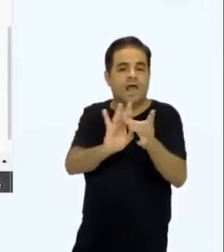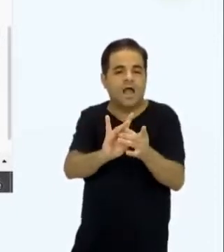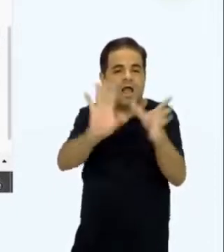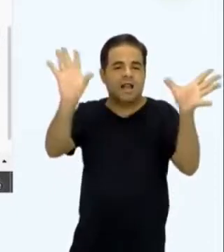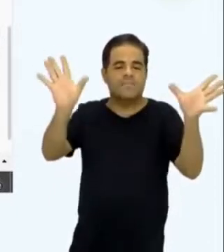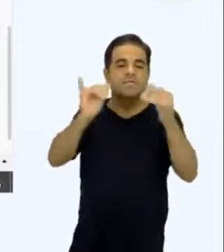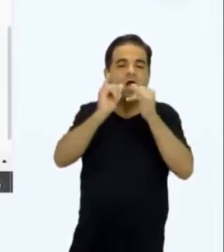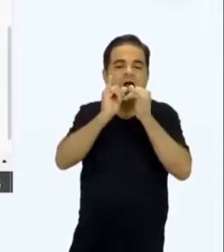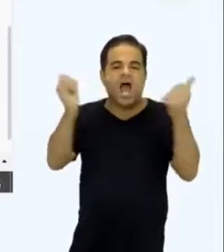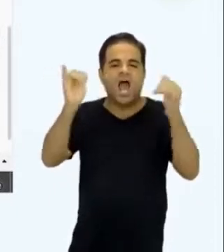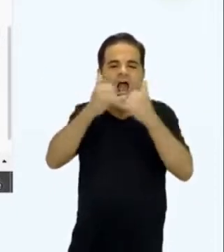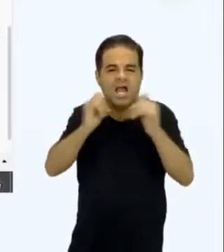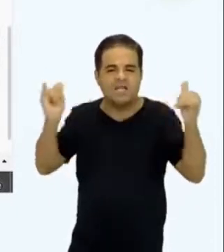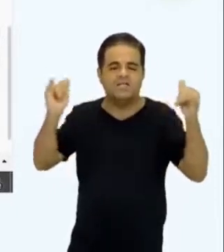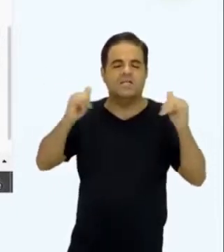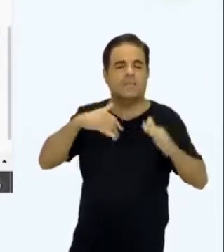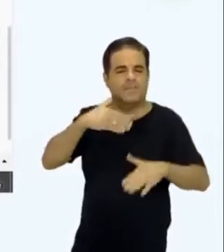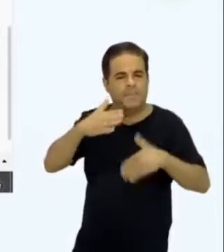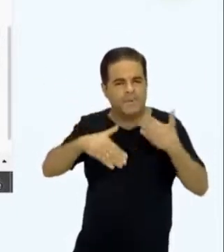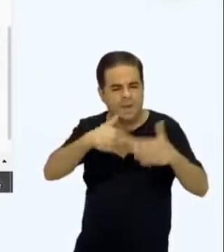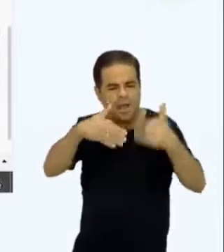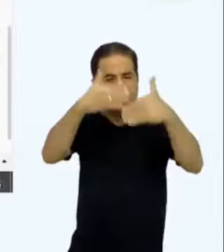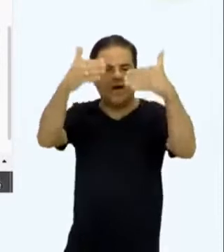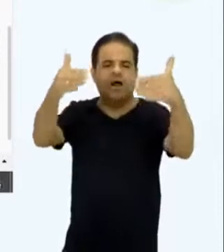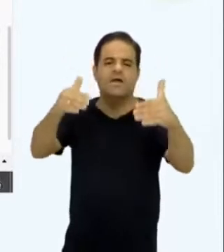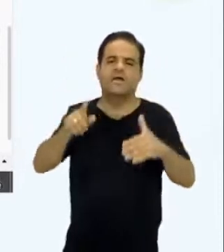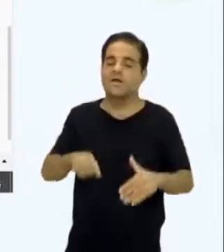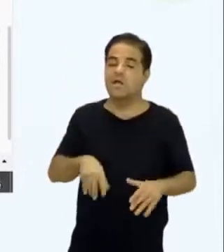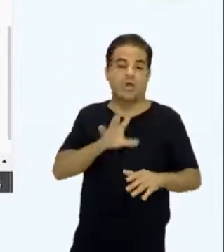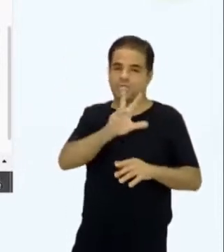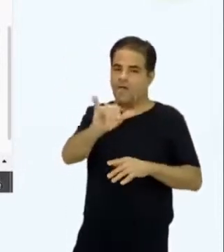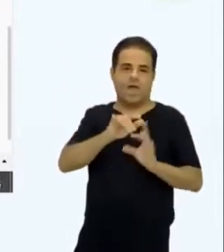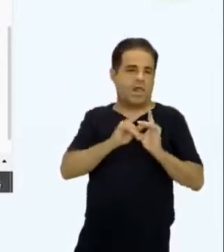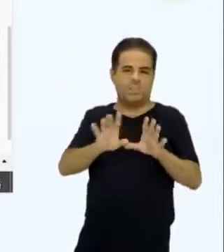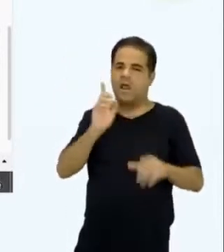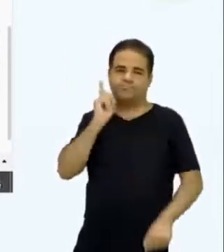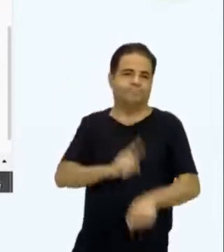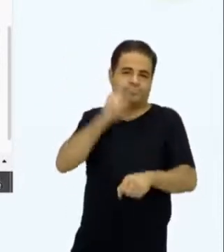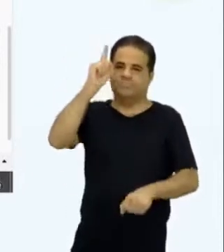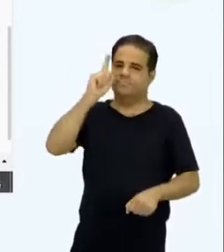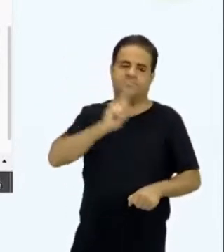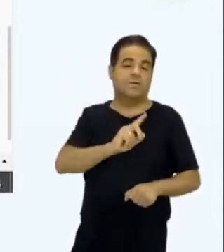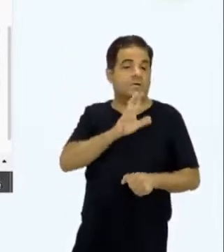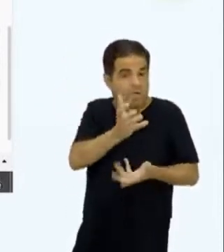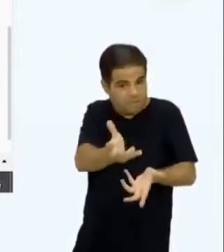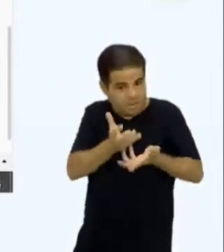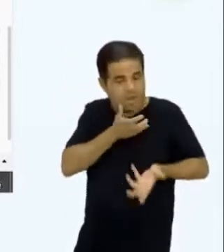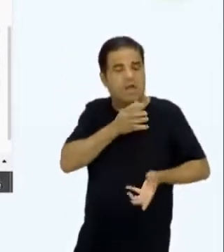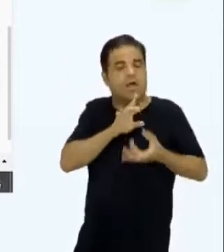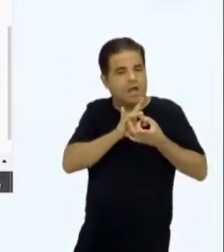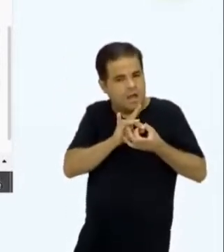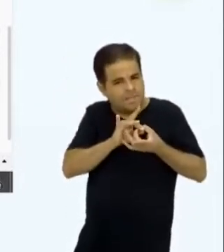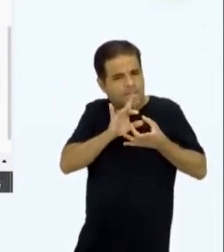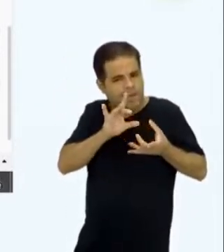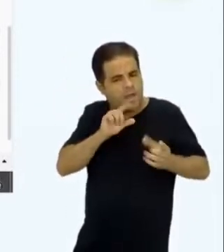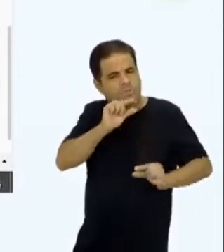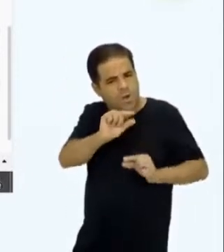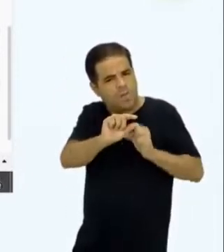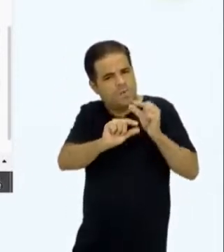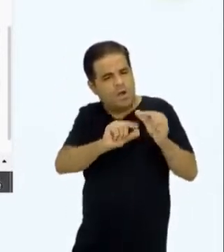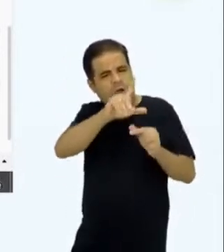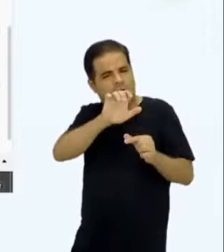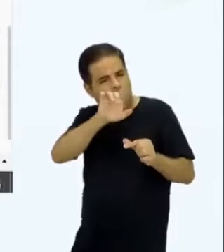liberação de energia gradualmente. Ele não vai liberar de uma vez. Eu quero que ele vá ligando aos poucos o nosso